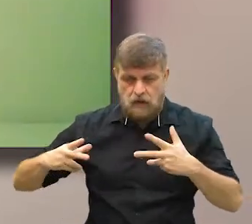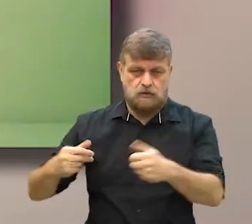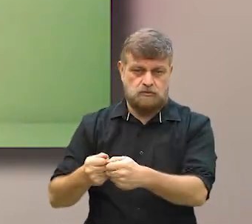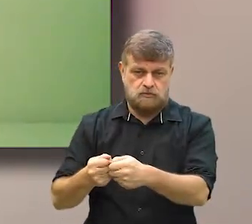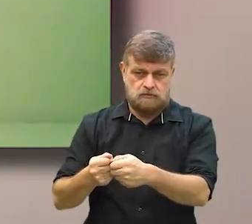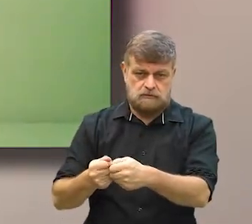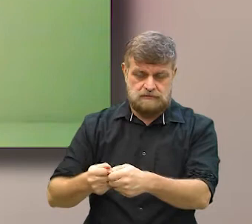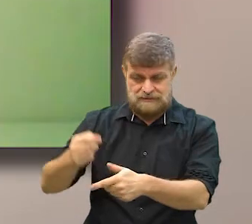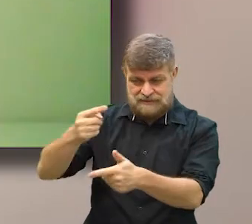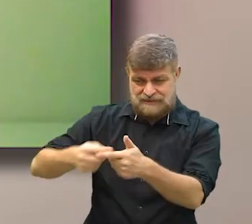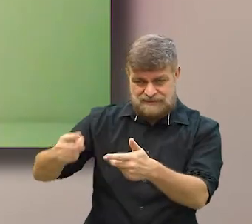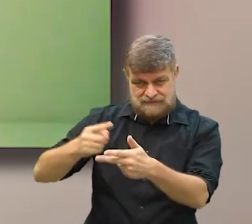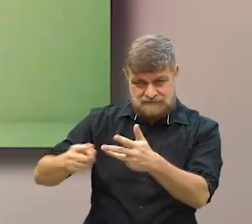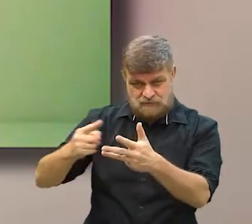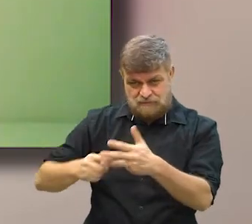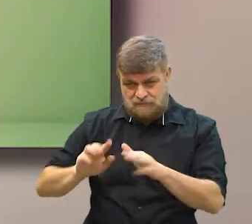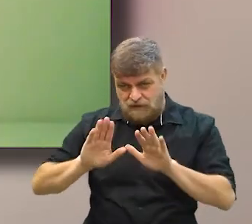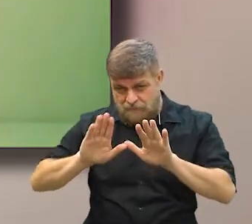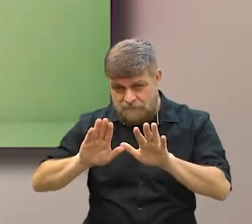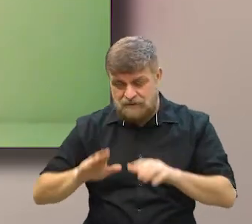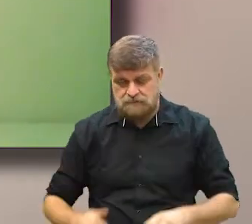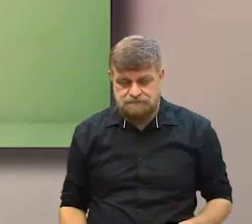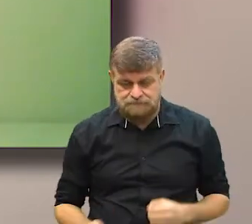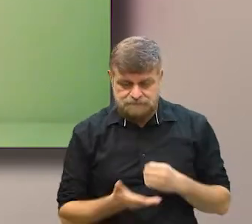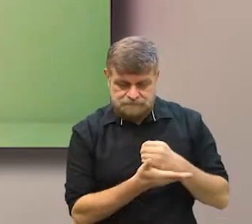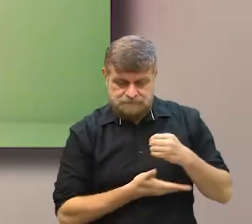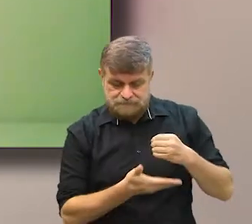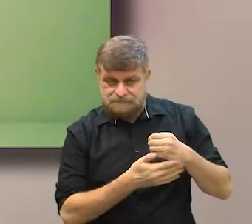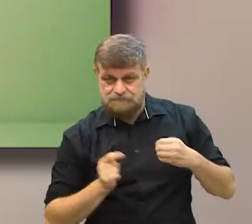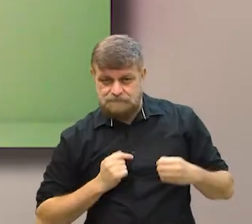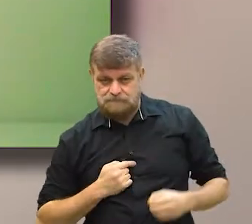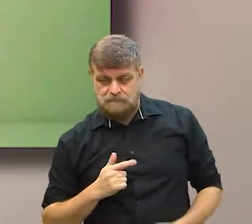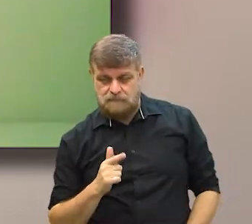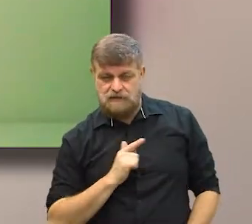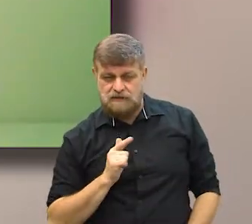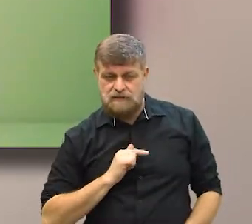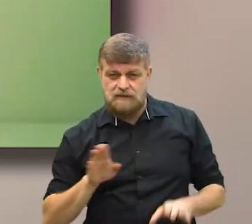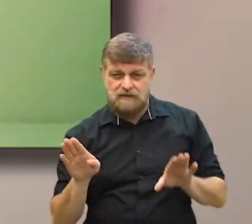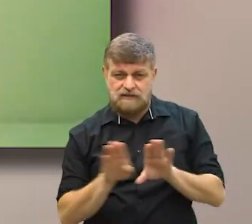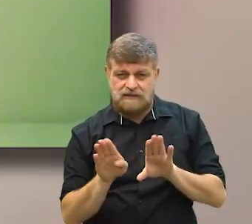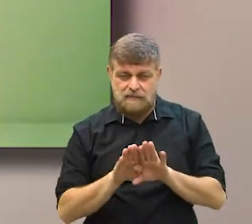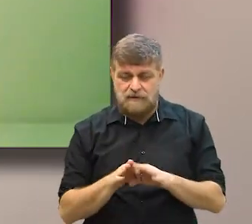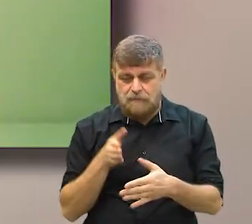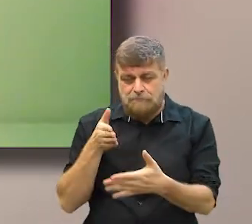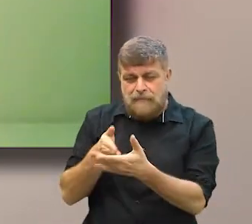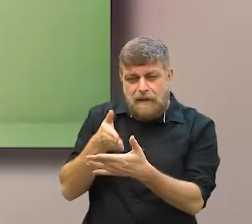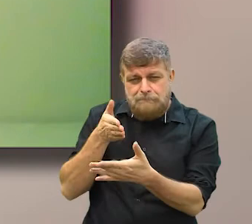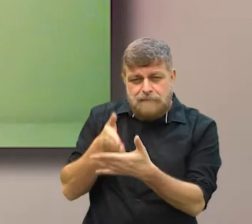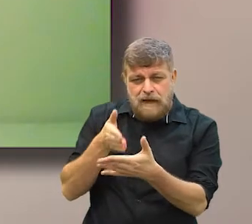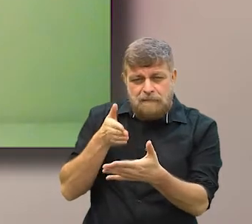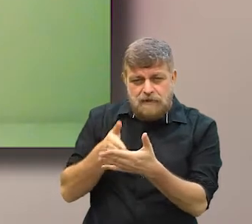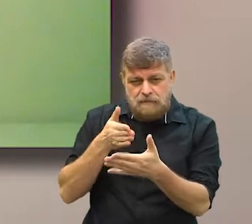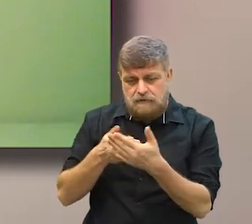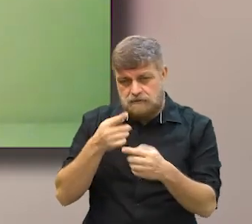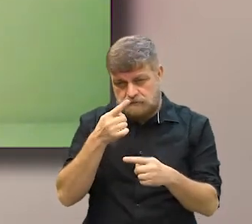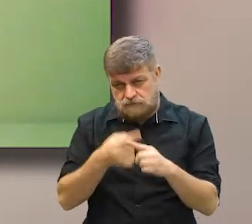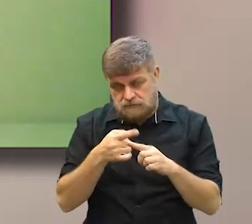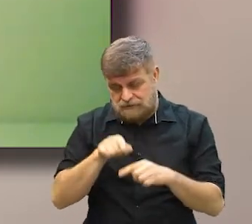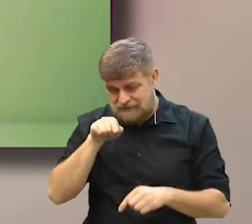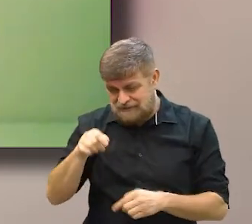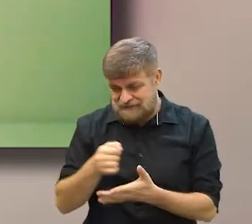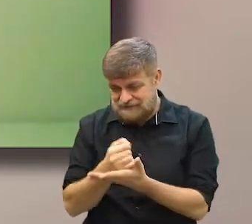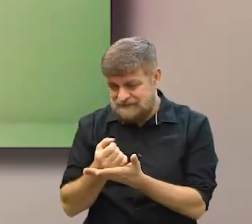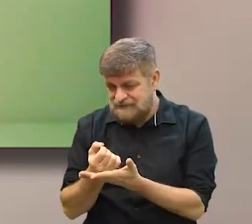todas essas condições clínicas que eu falei. Mas nós temos ainda um acesso muito restrito, seja